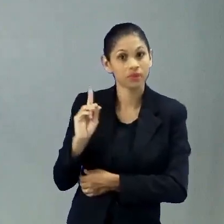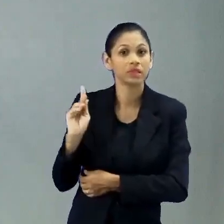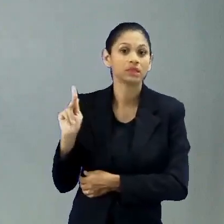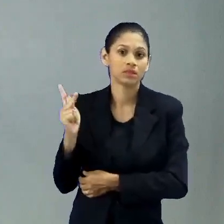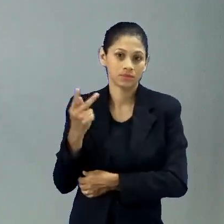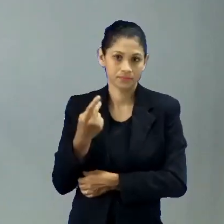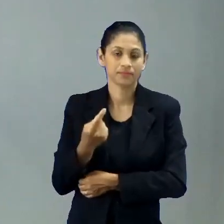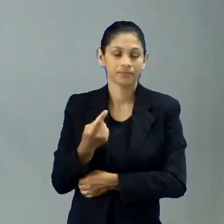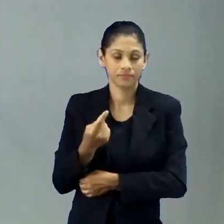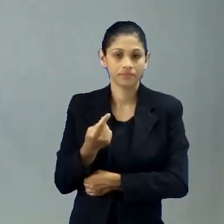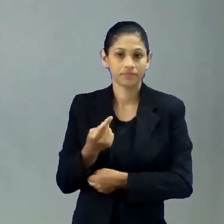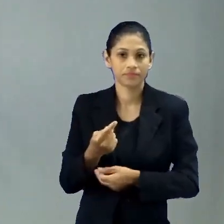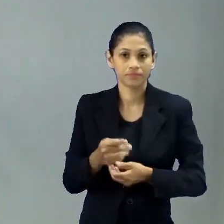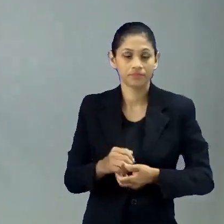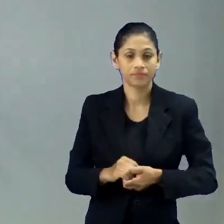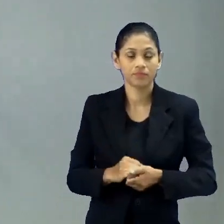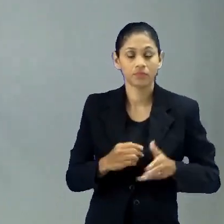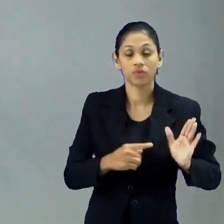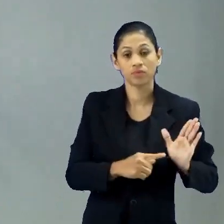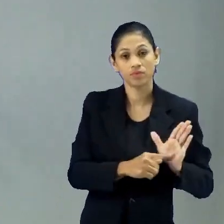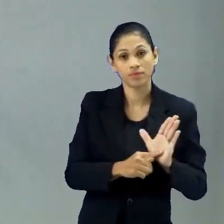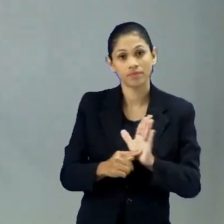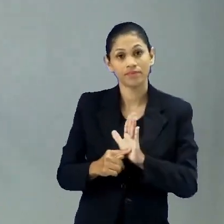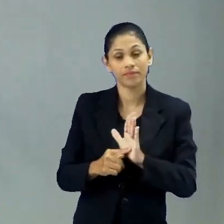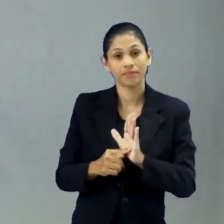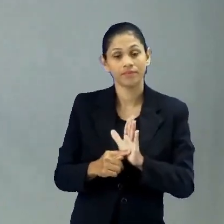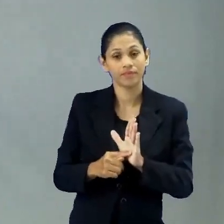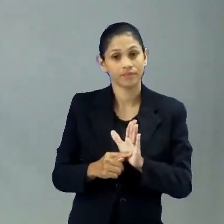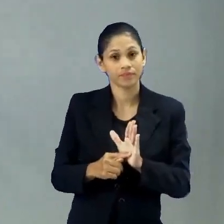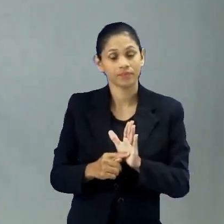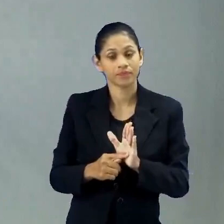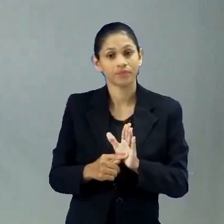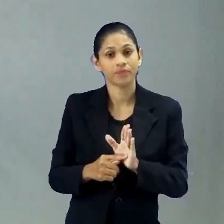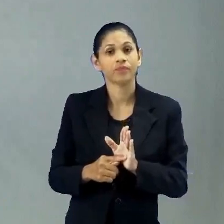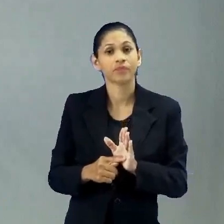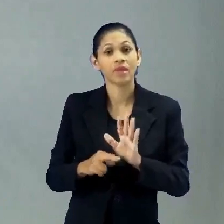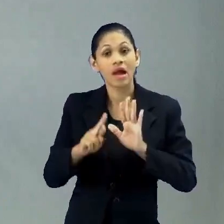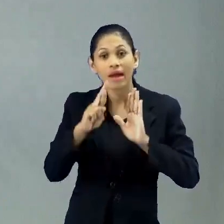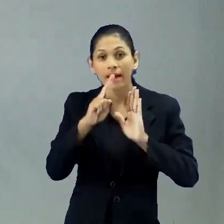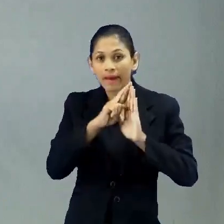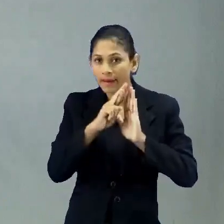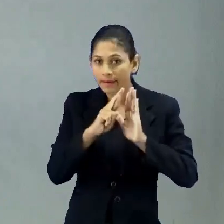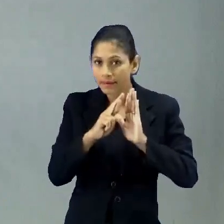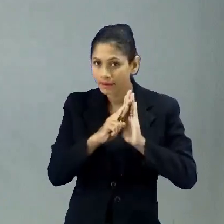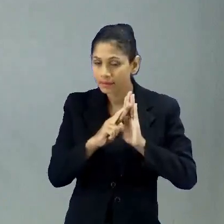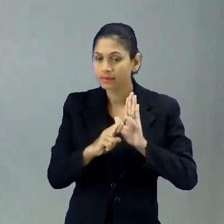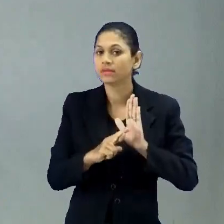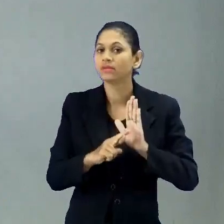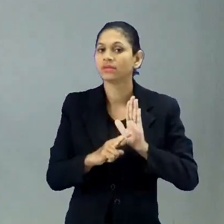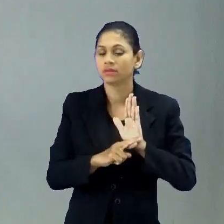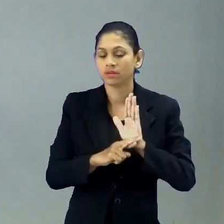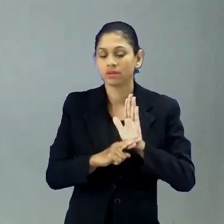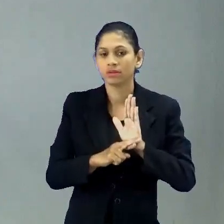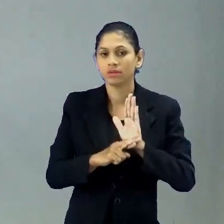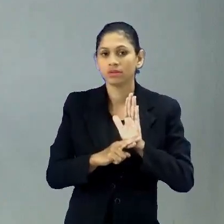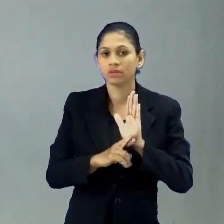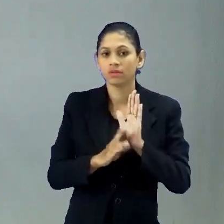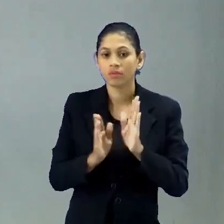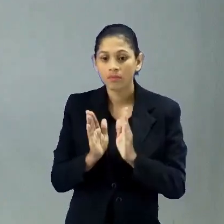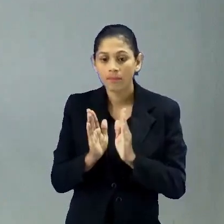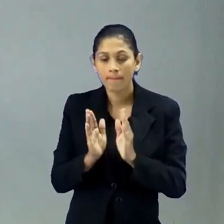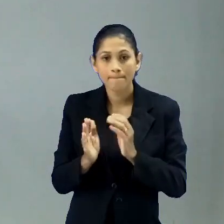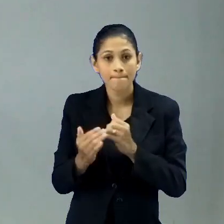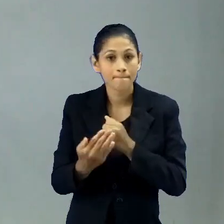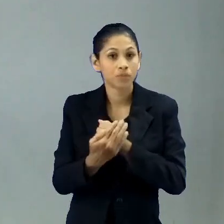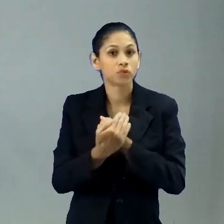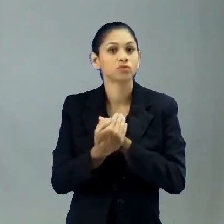pouco a vocês, nos apresentam recomendações, no que diz respeito à preservação da pessoa,